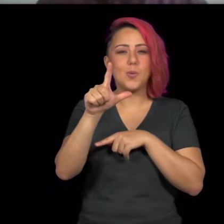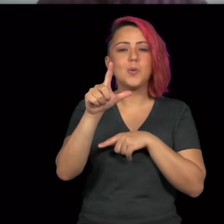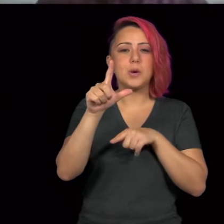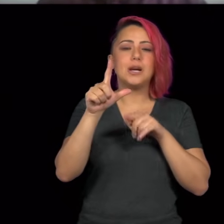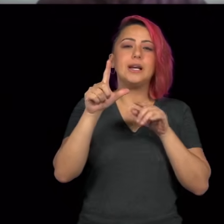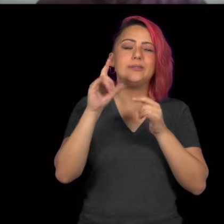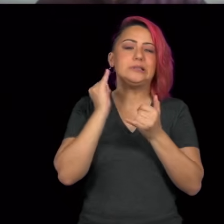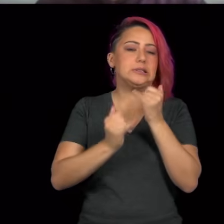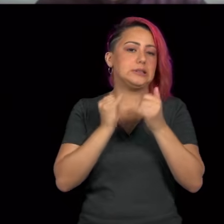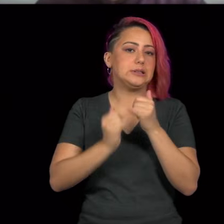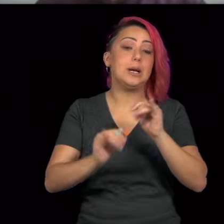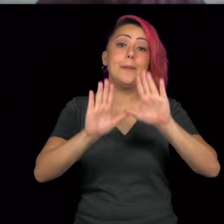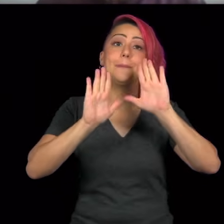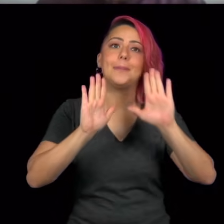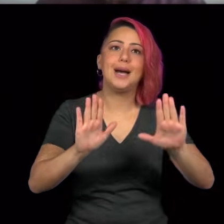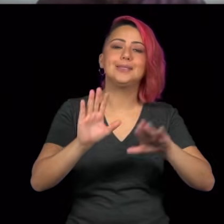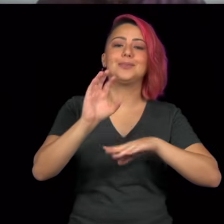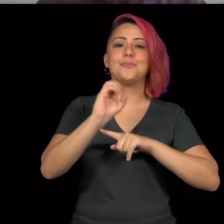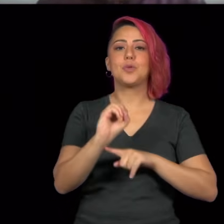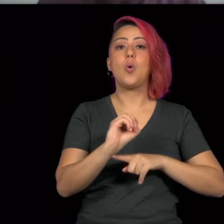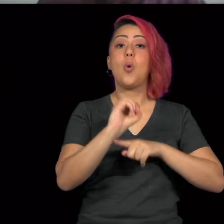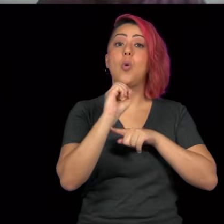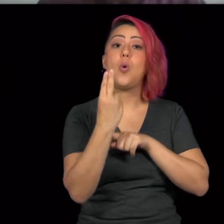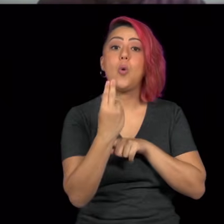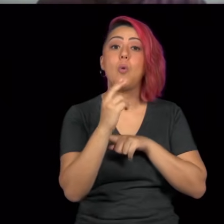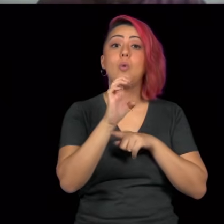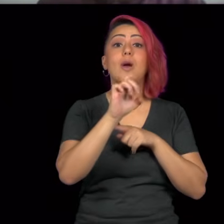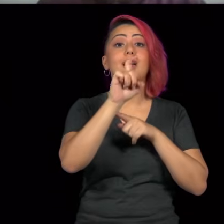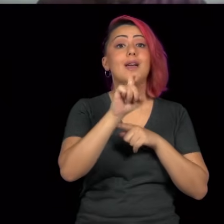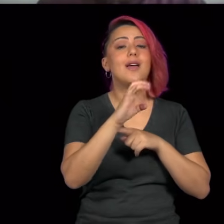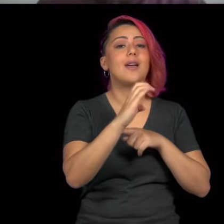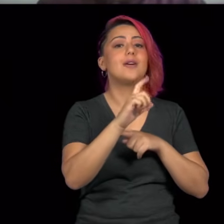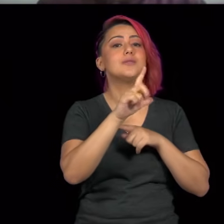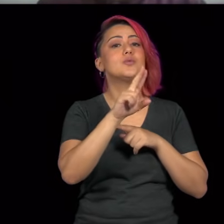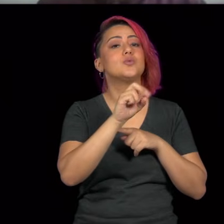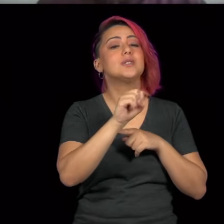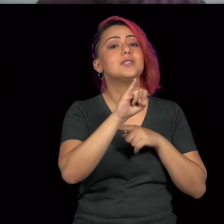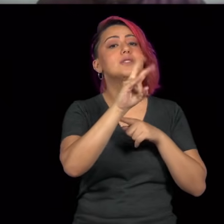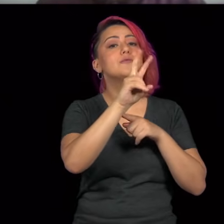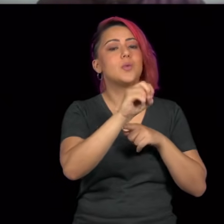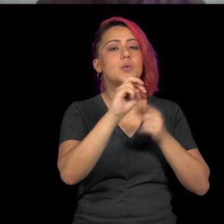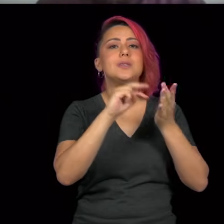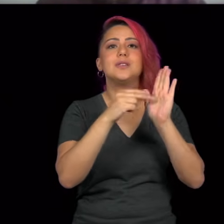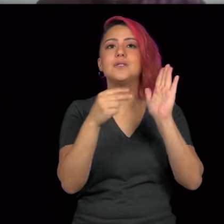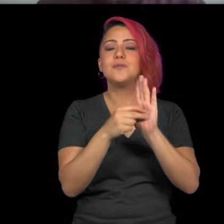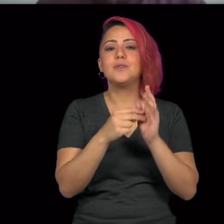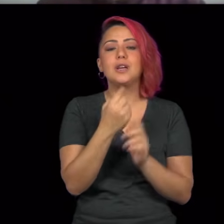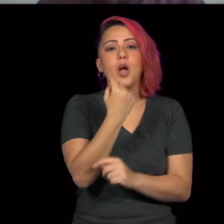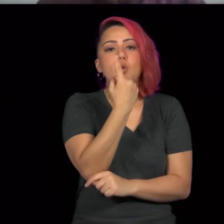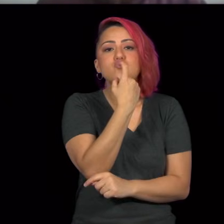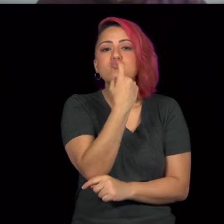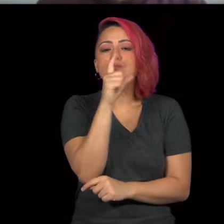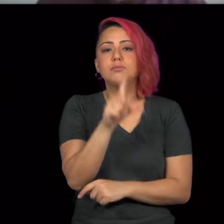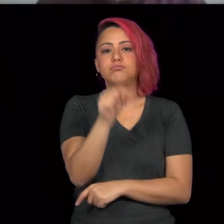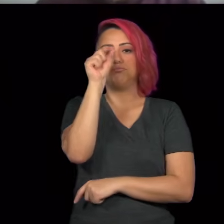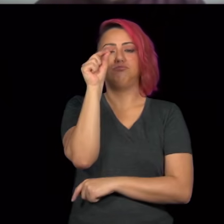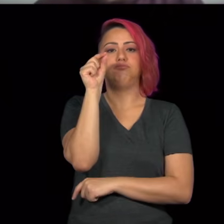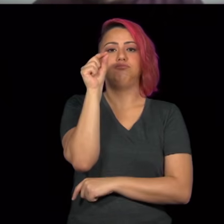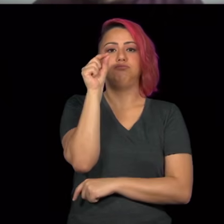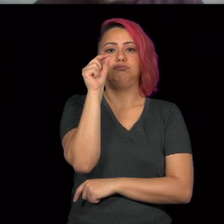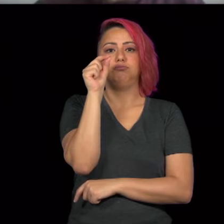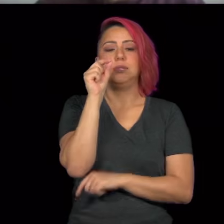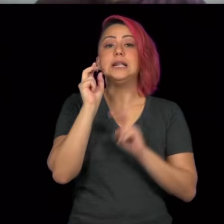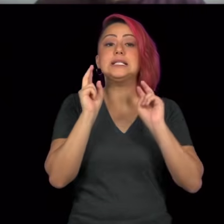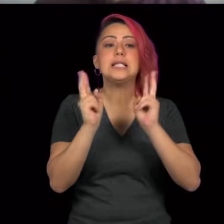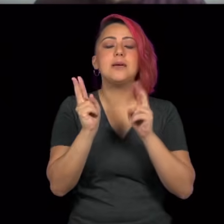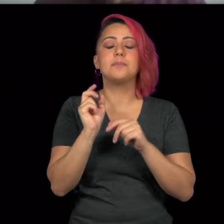o ou exclusivo é sim aquele onde você só tem uma opção de escolha, é uma ou